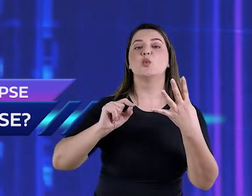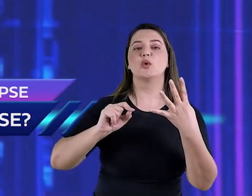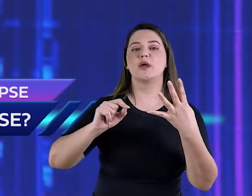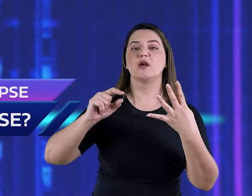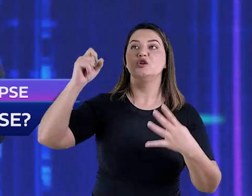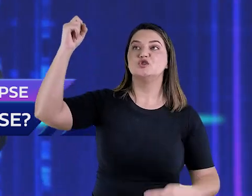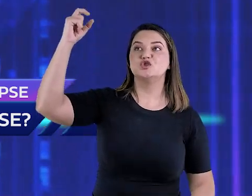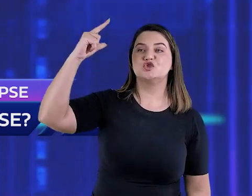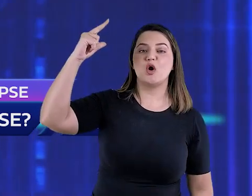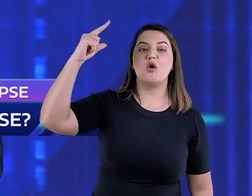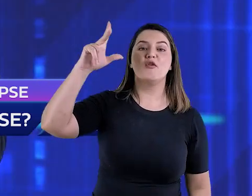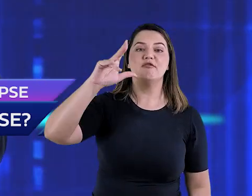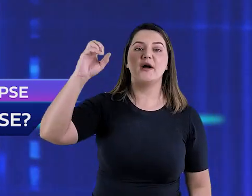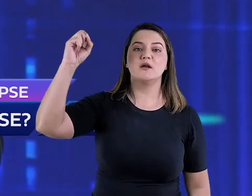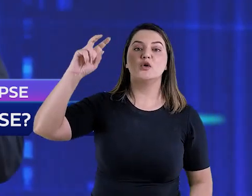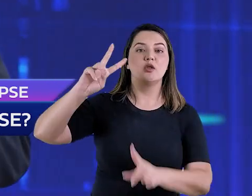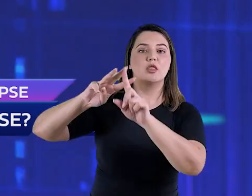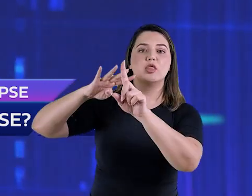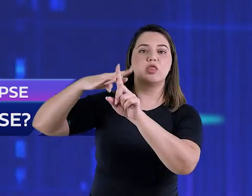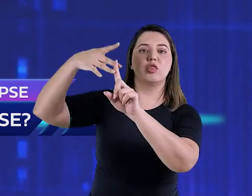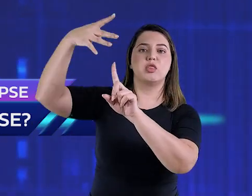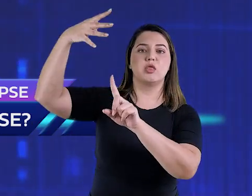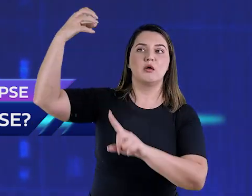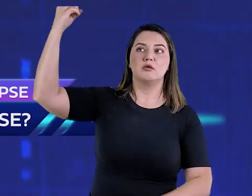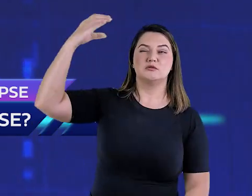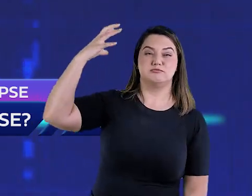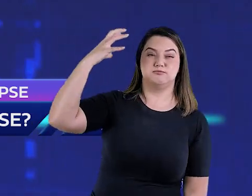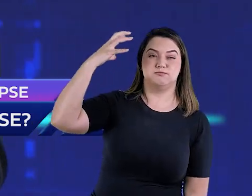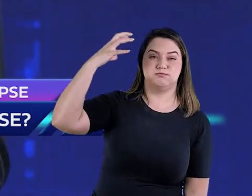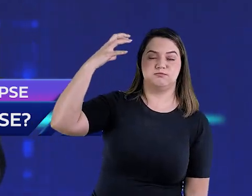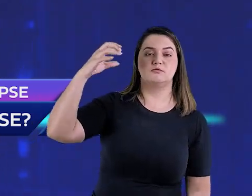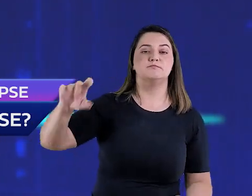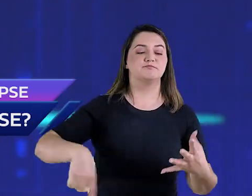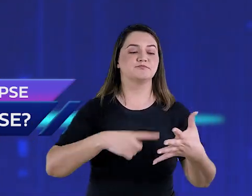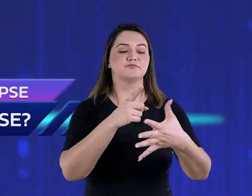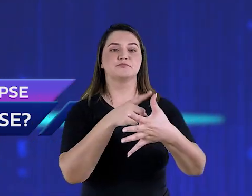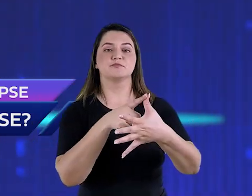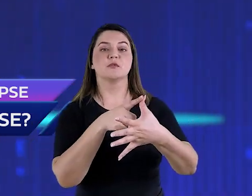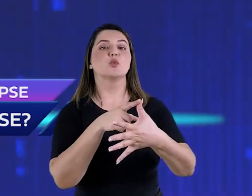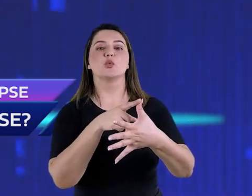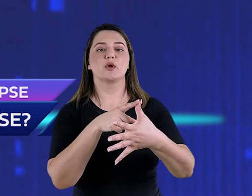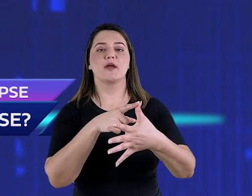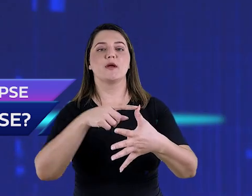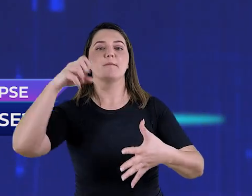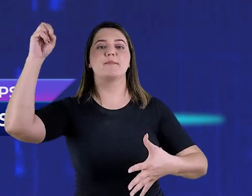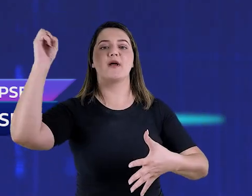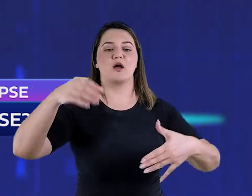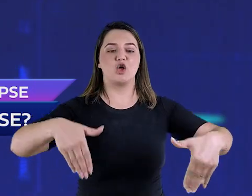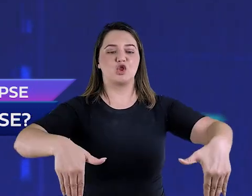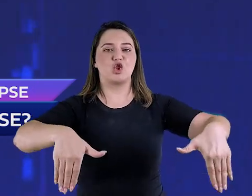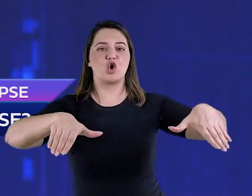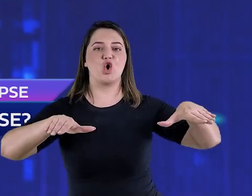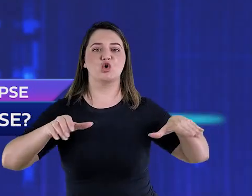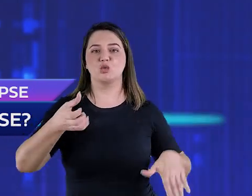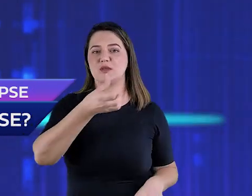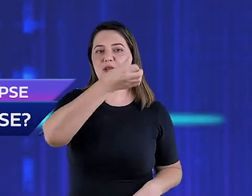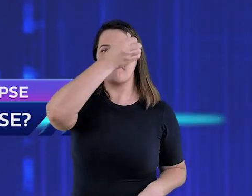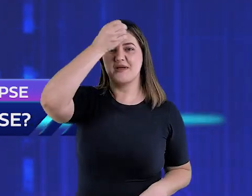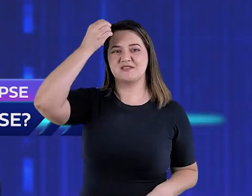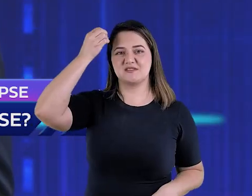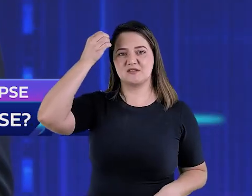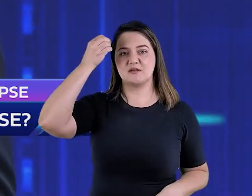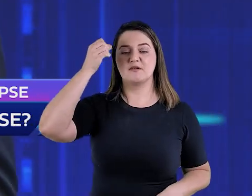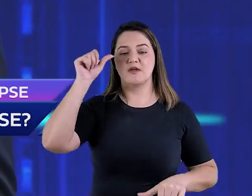os homens serão queimados com o forte calor. A quinta praga vai para o trono da besta, que se torna